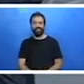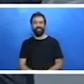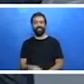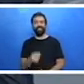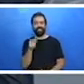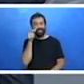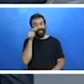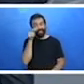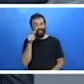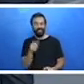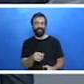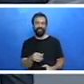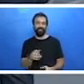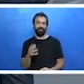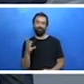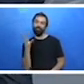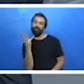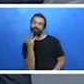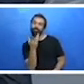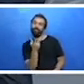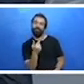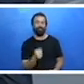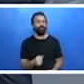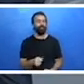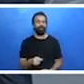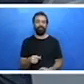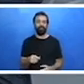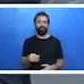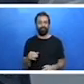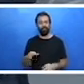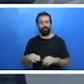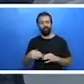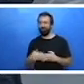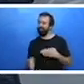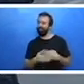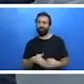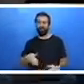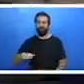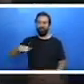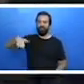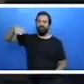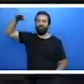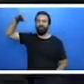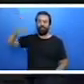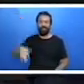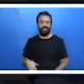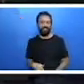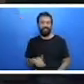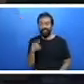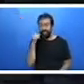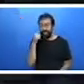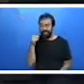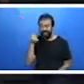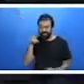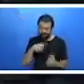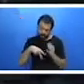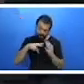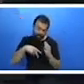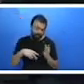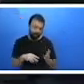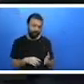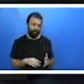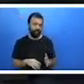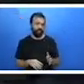vendo que, olha, talento não depende de tamanho. Olha que gostoso. Releia a estrofe a seguir.